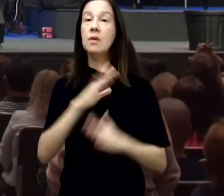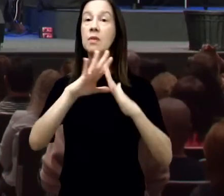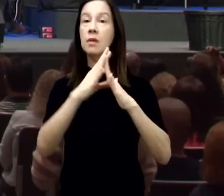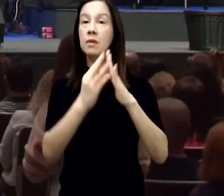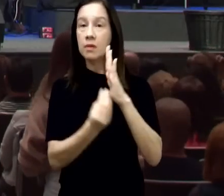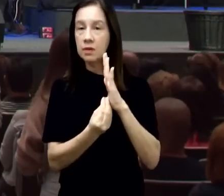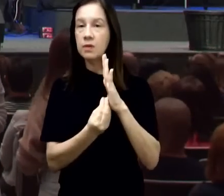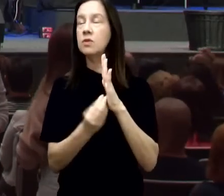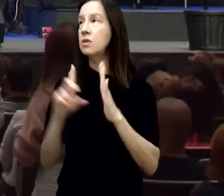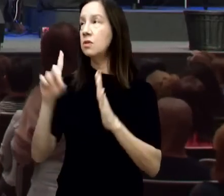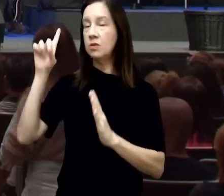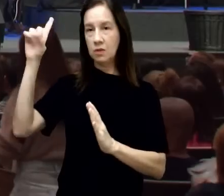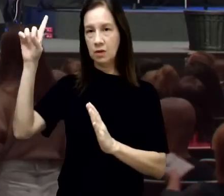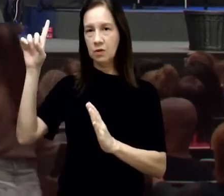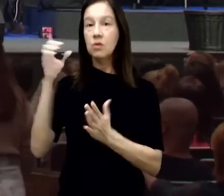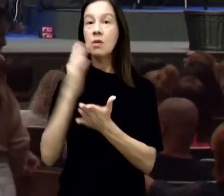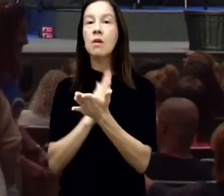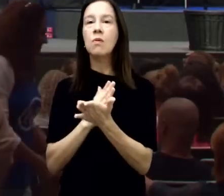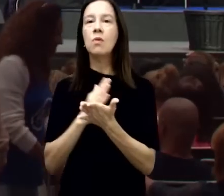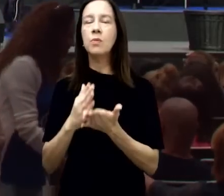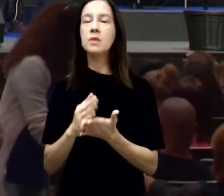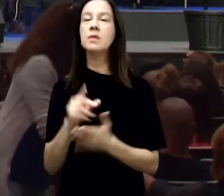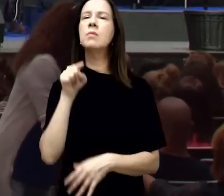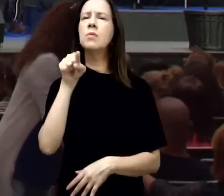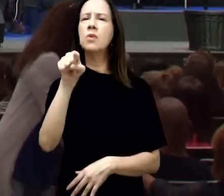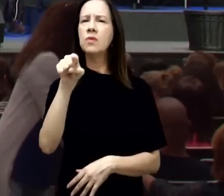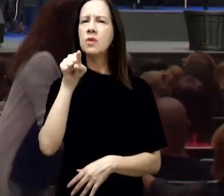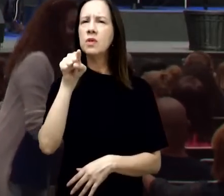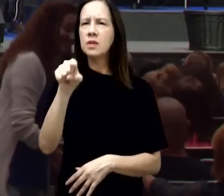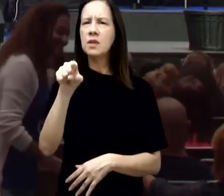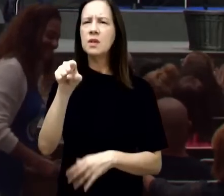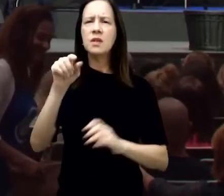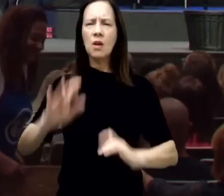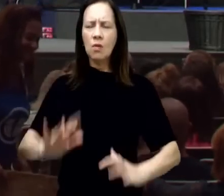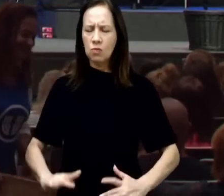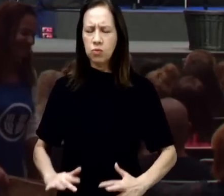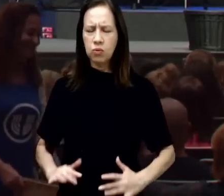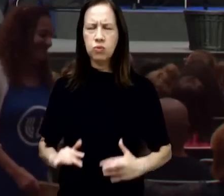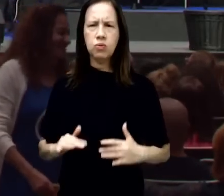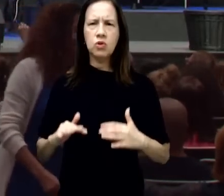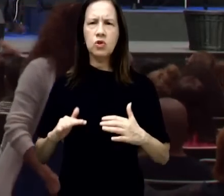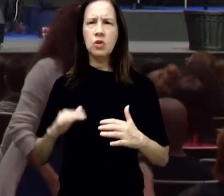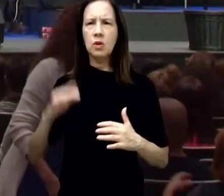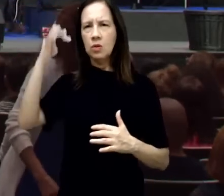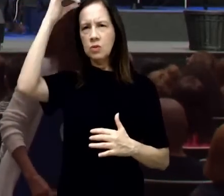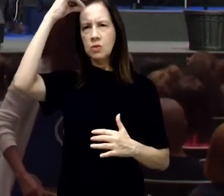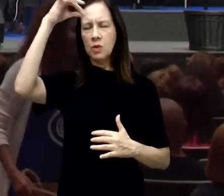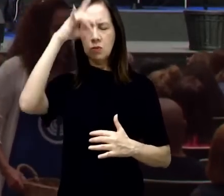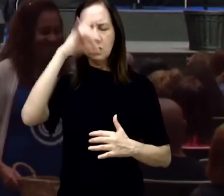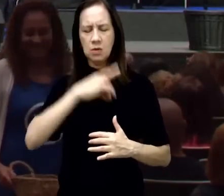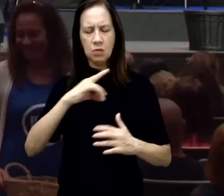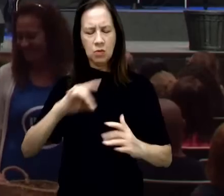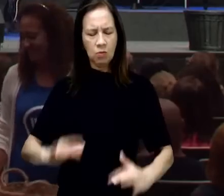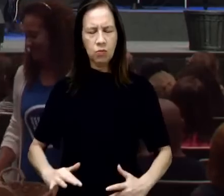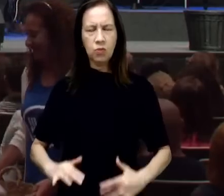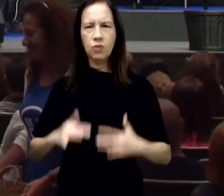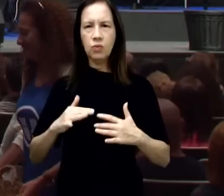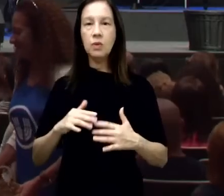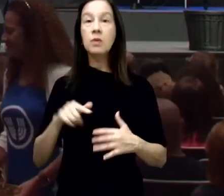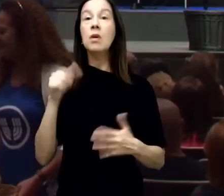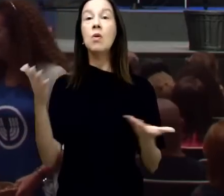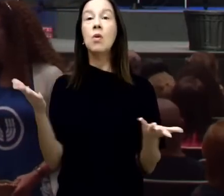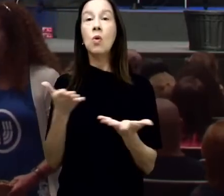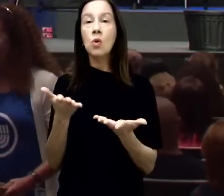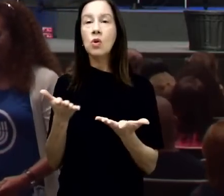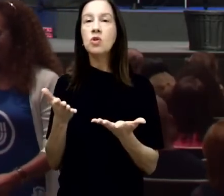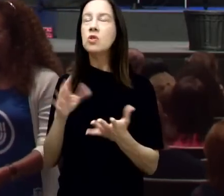igreja de Cristo, a começar por você ser cheio como você nunca foi do Espírito Santo. Então é dia de busca,